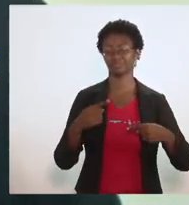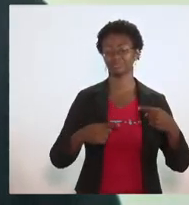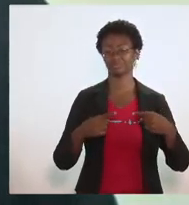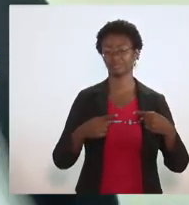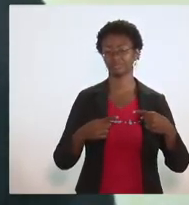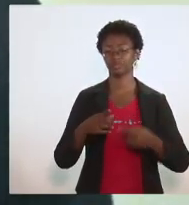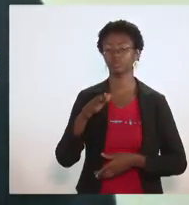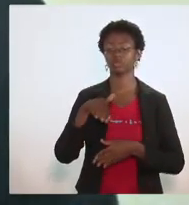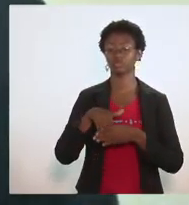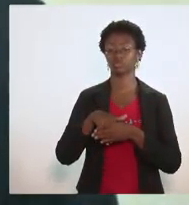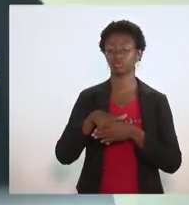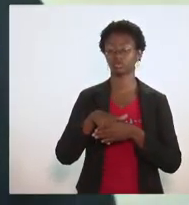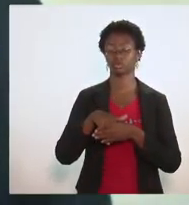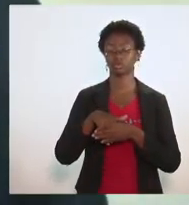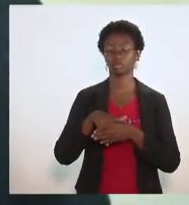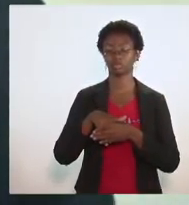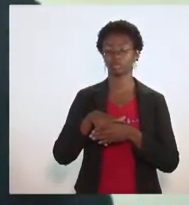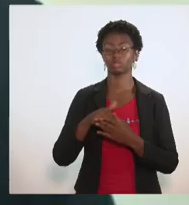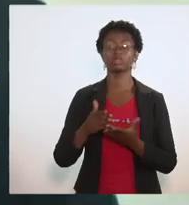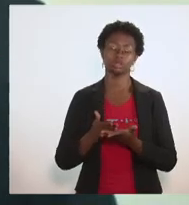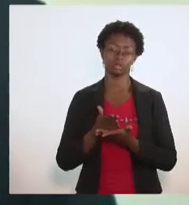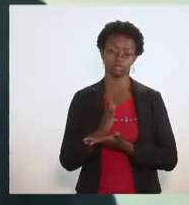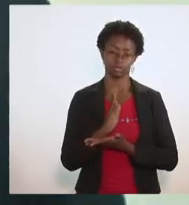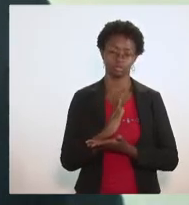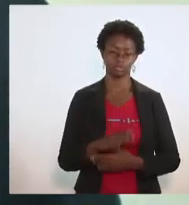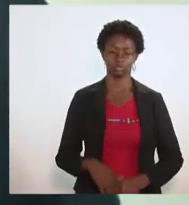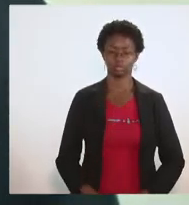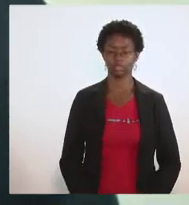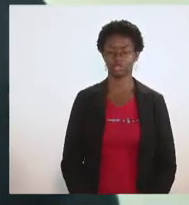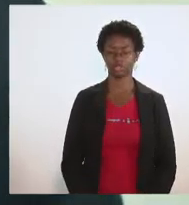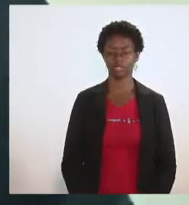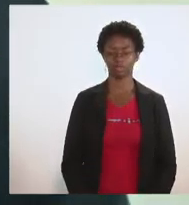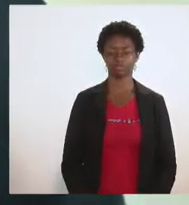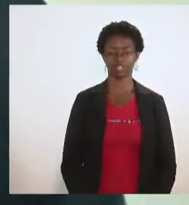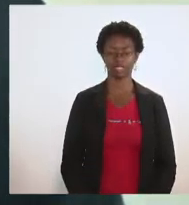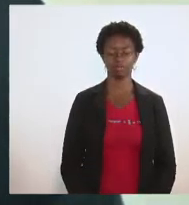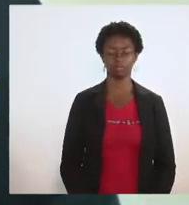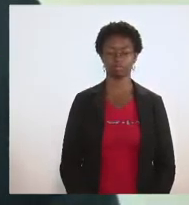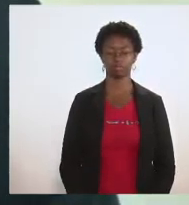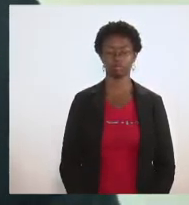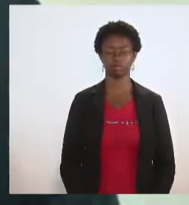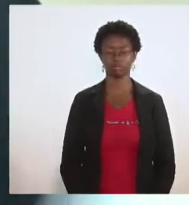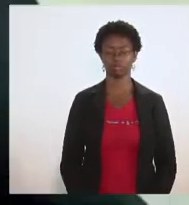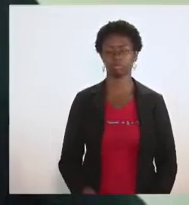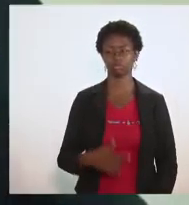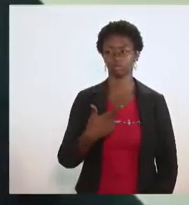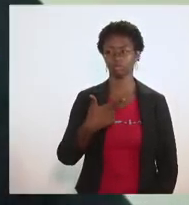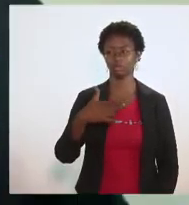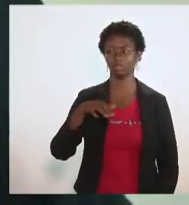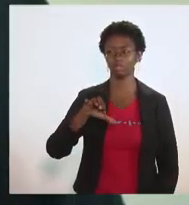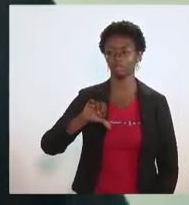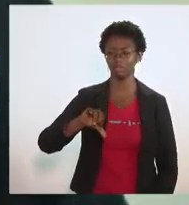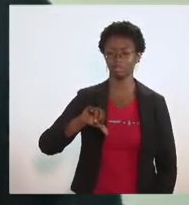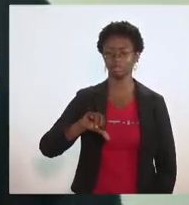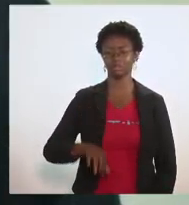de lei 1819-2020, da autoria do deputado Dionísio Lins, o parecer é pela